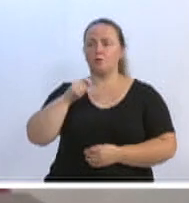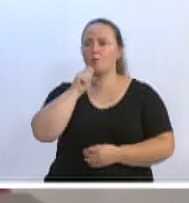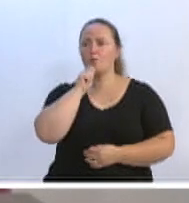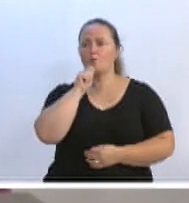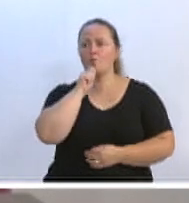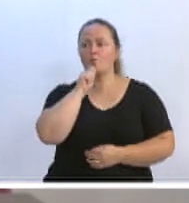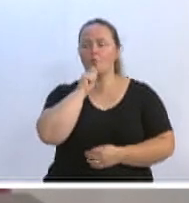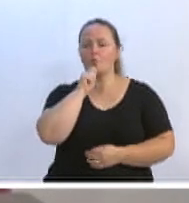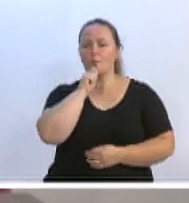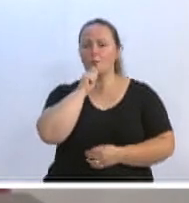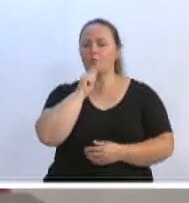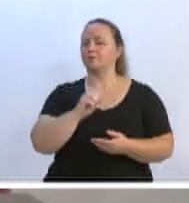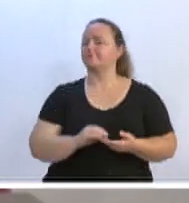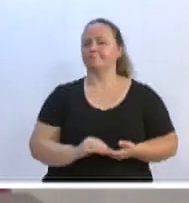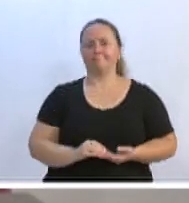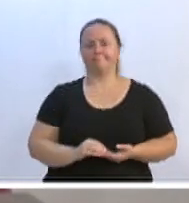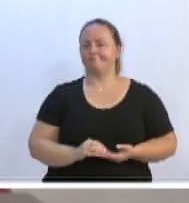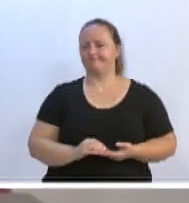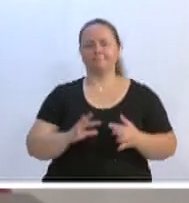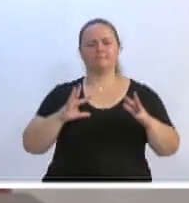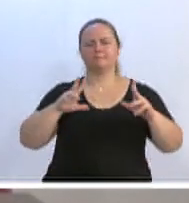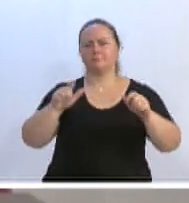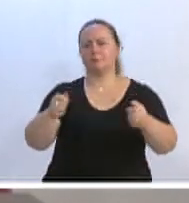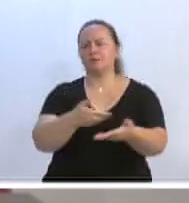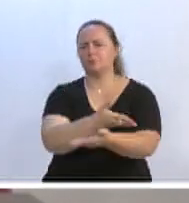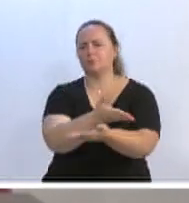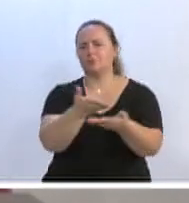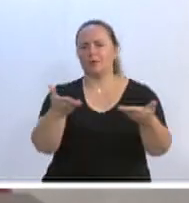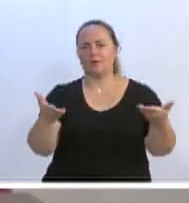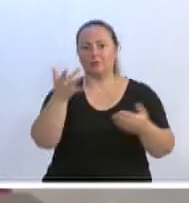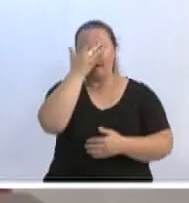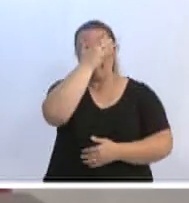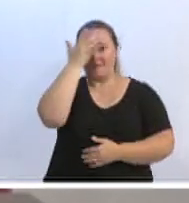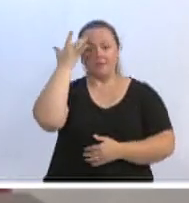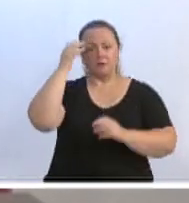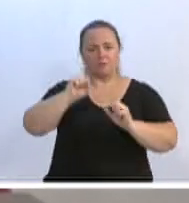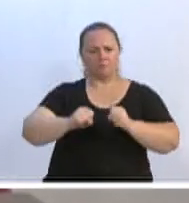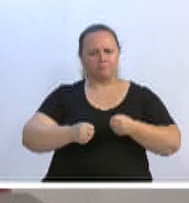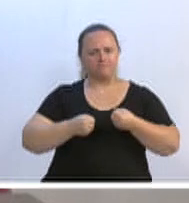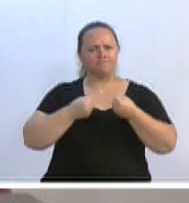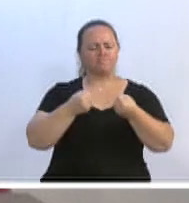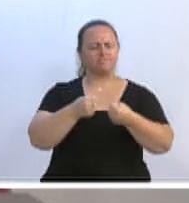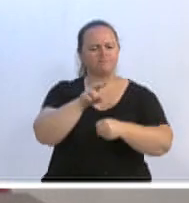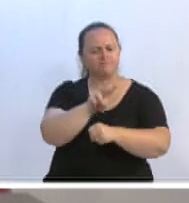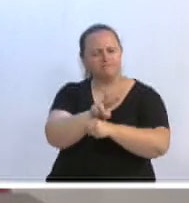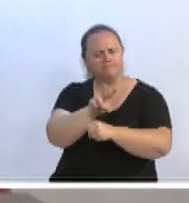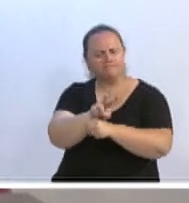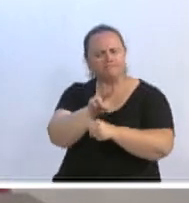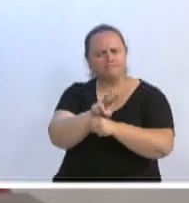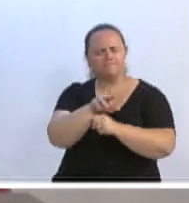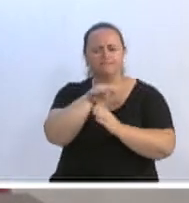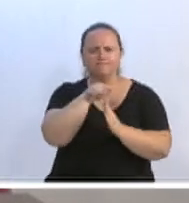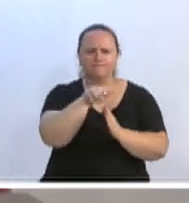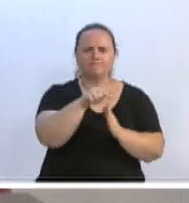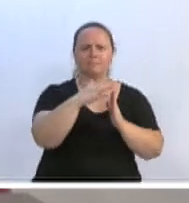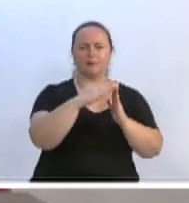todos, irmãos em Cristo, que se dedicam a esta obra, desde o seu limiar,